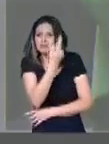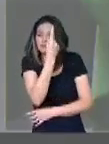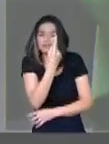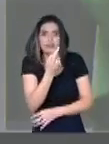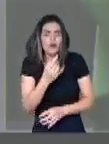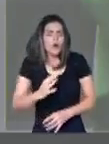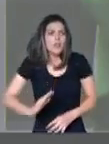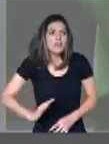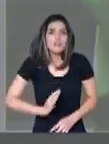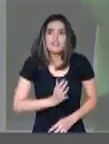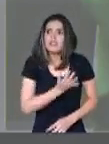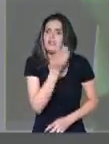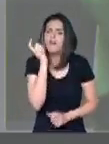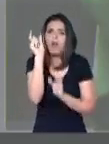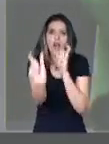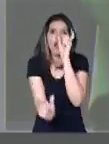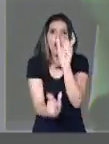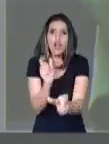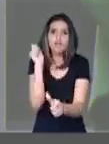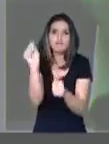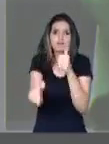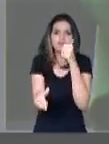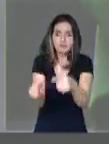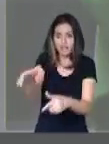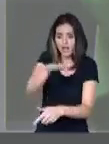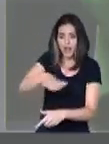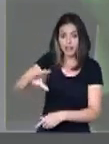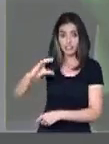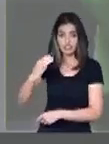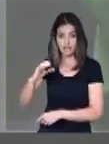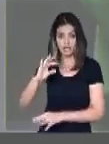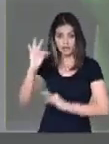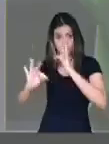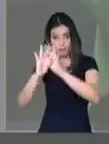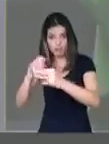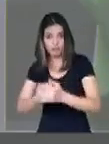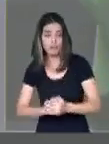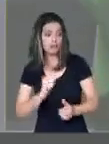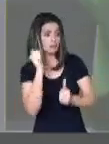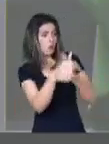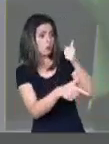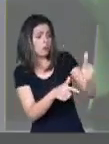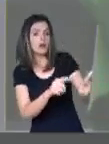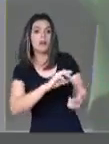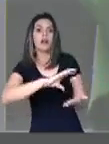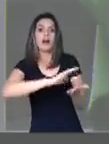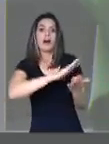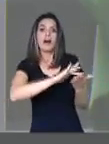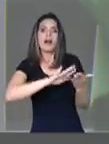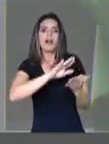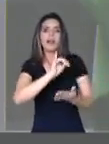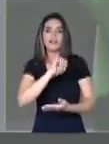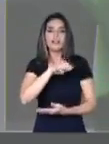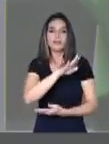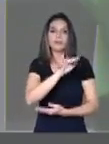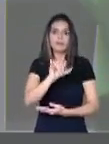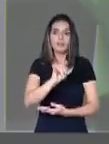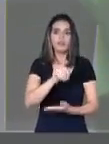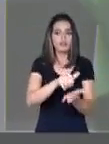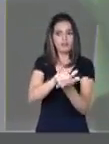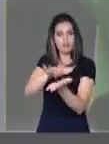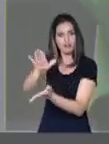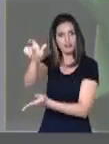verdadeiras barbaridades, atacando a ciência e a tecnologia, atacando os dados oficiais do INPE